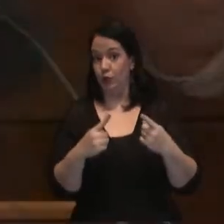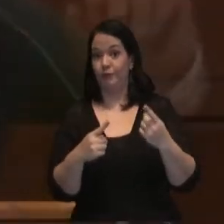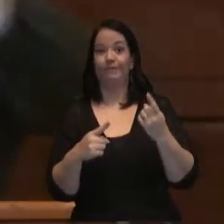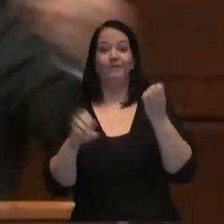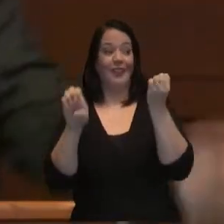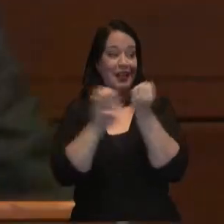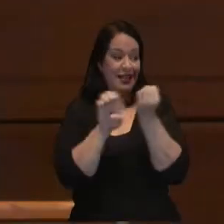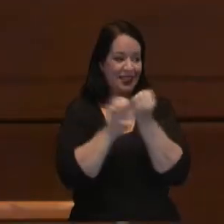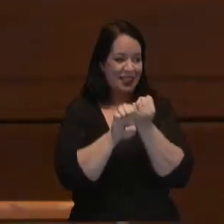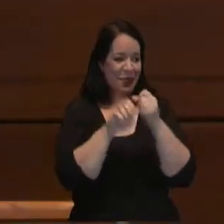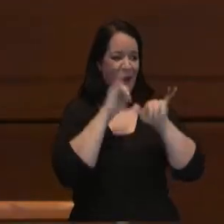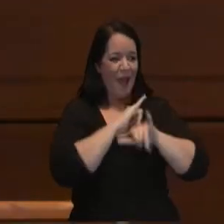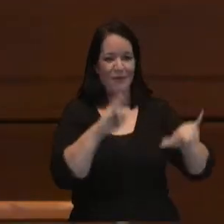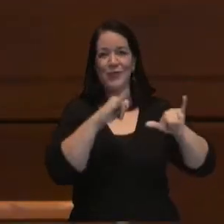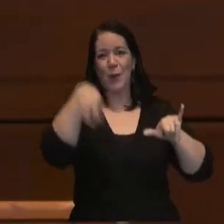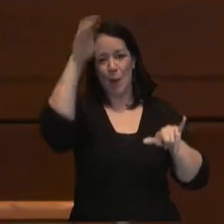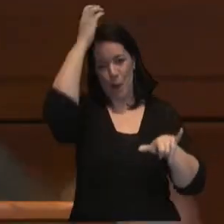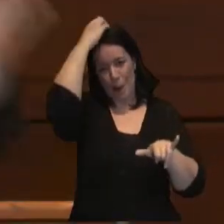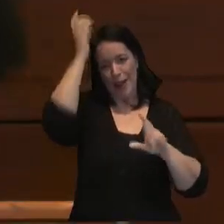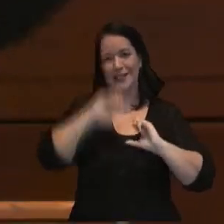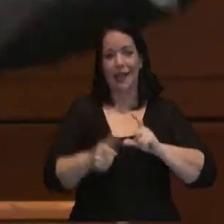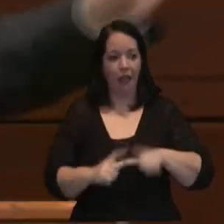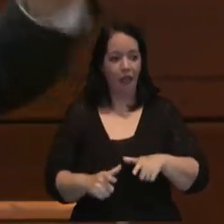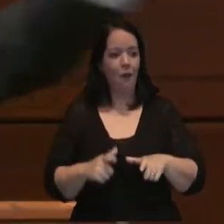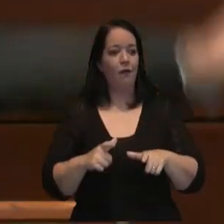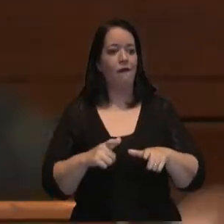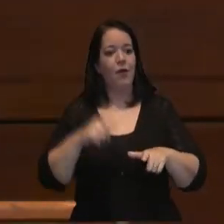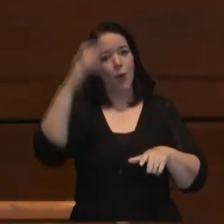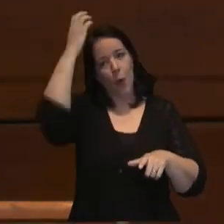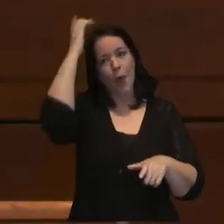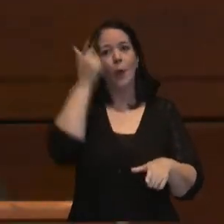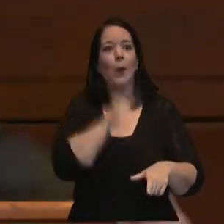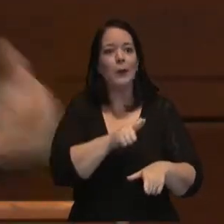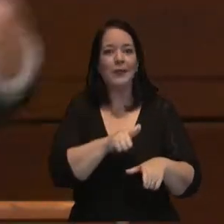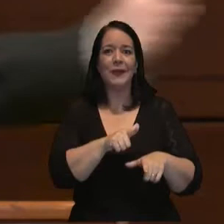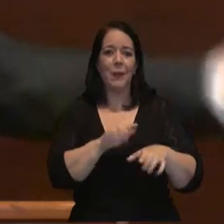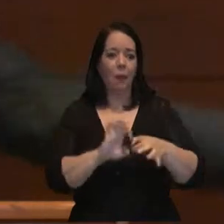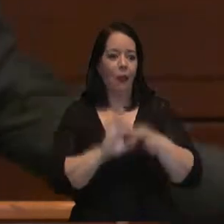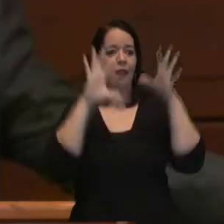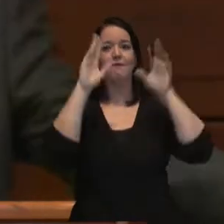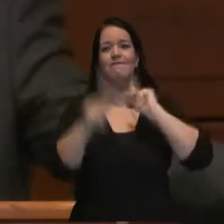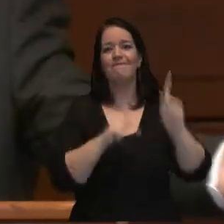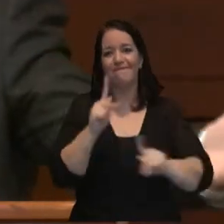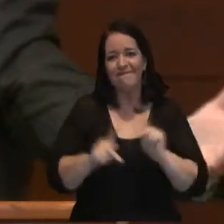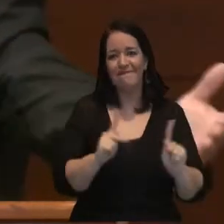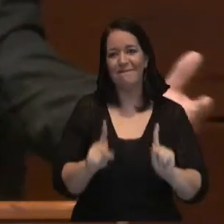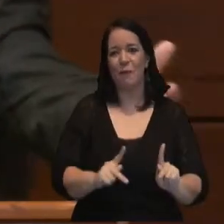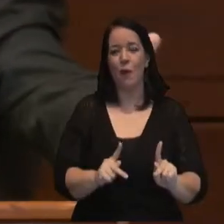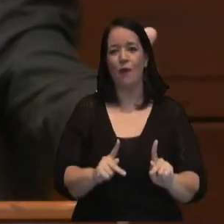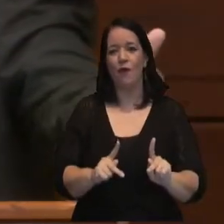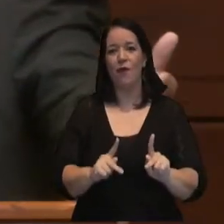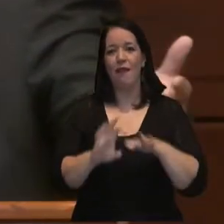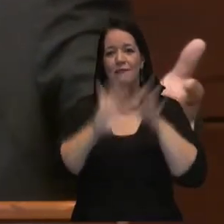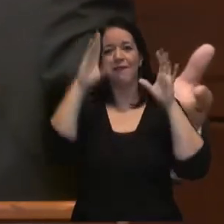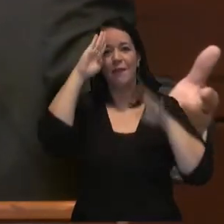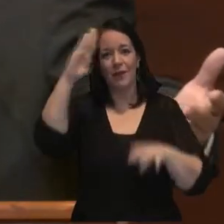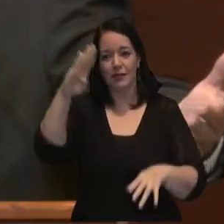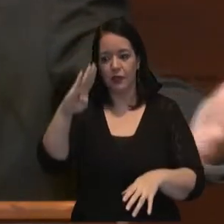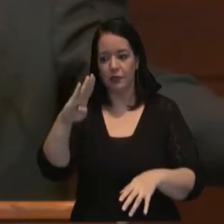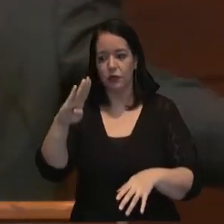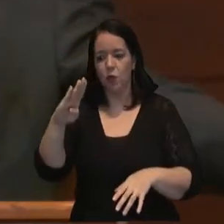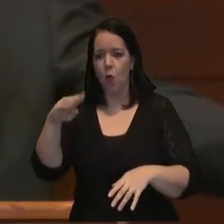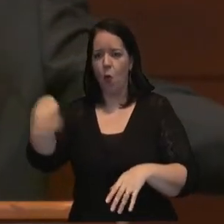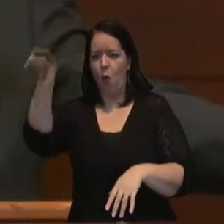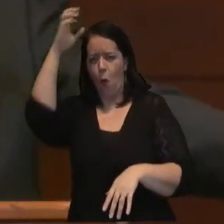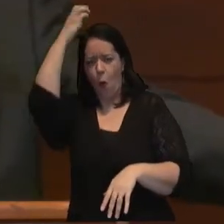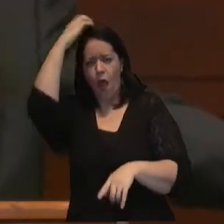atacar ao norte, lá está o exército de Israel. Se vou para outro canto, lá está. Então, entre nós aqui é um traidor.